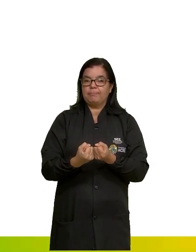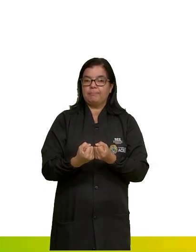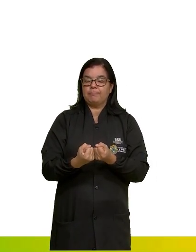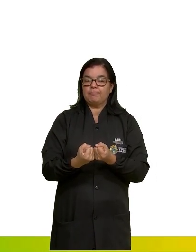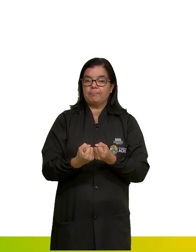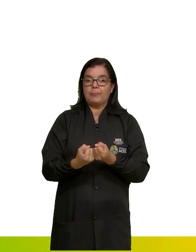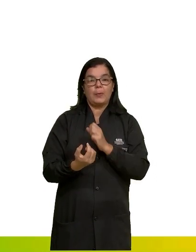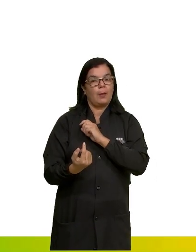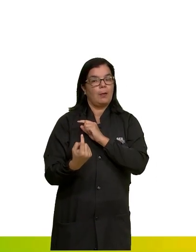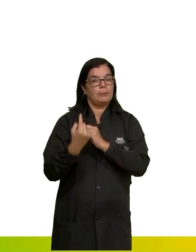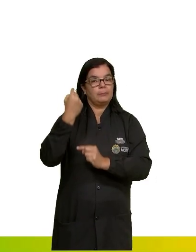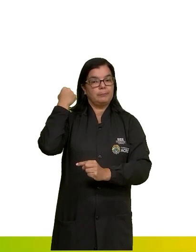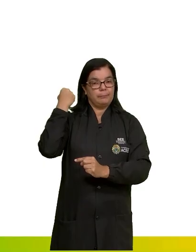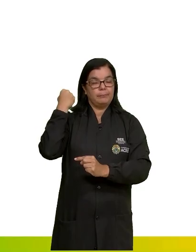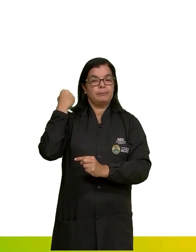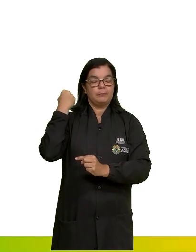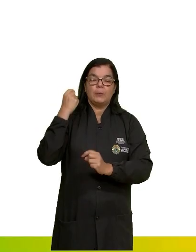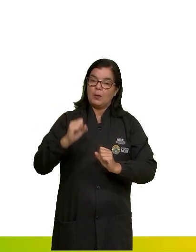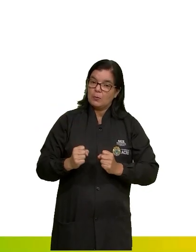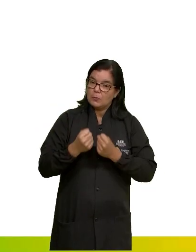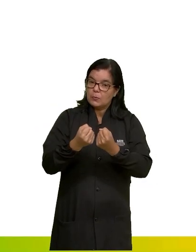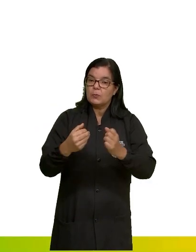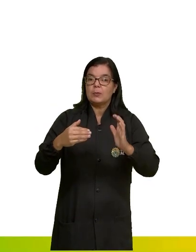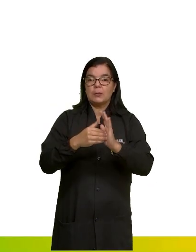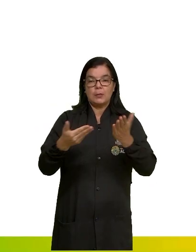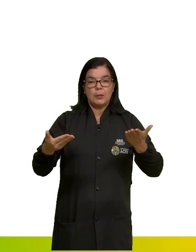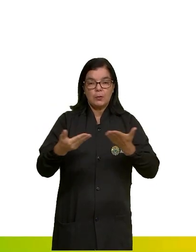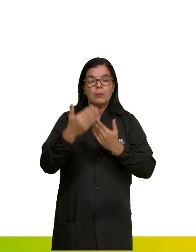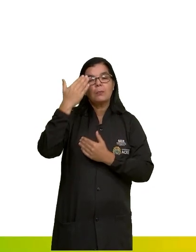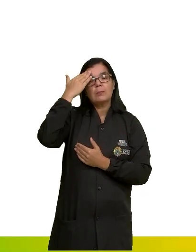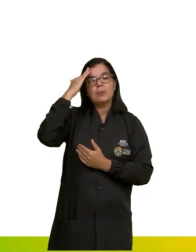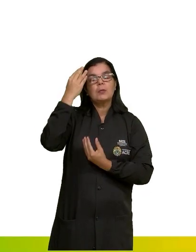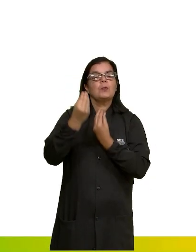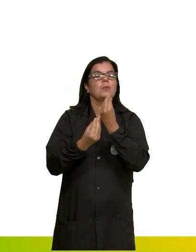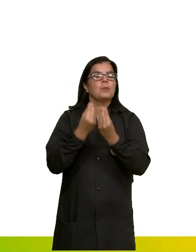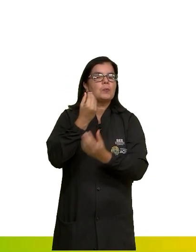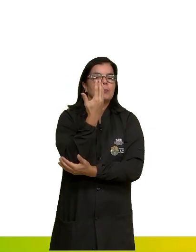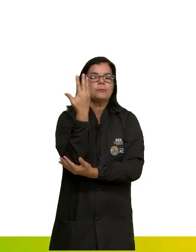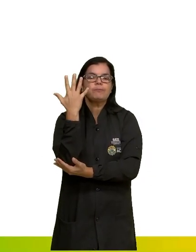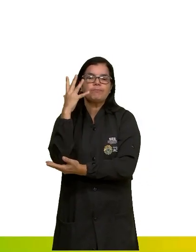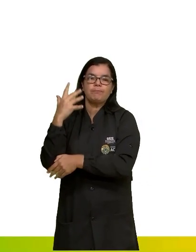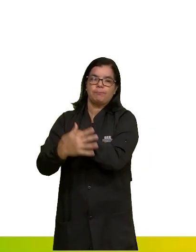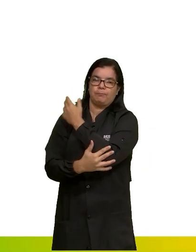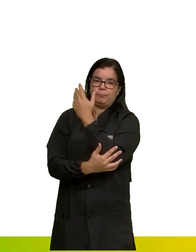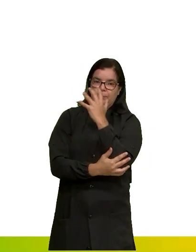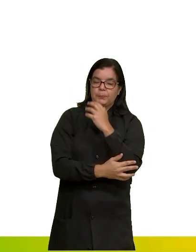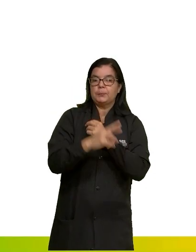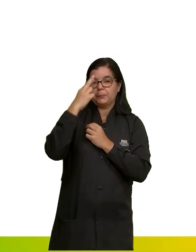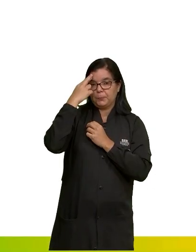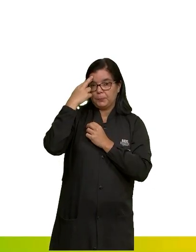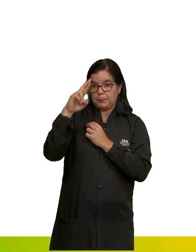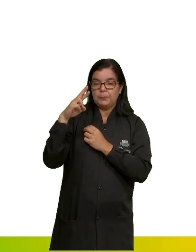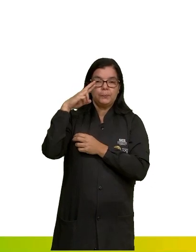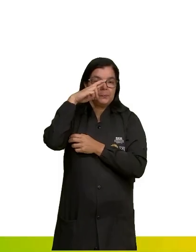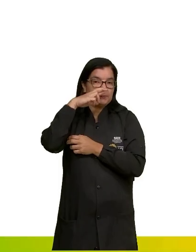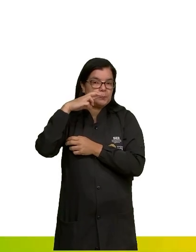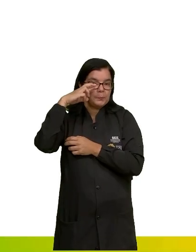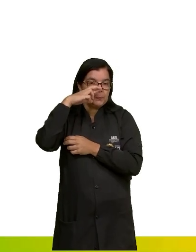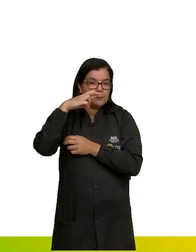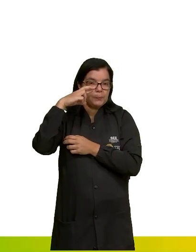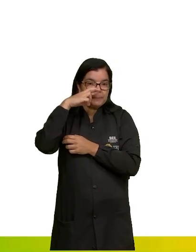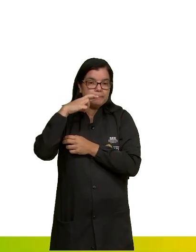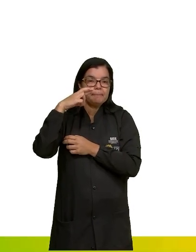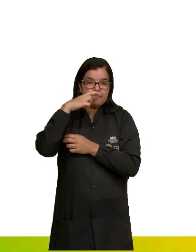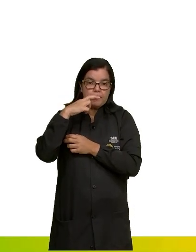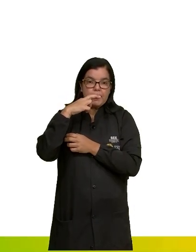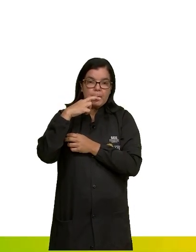esforçou na antiguidade, se esforça ainda hoje, para entender a natureza através da razão e da